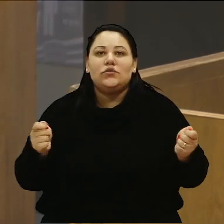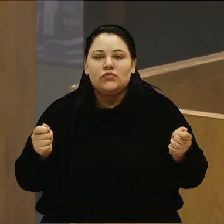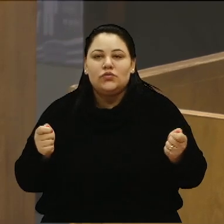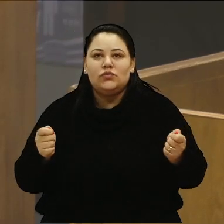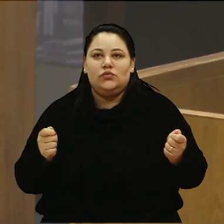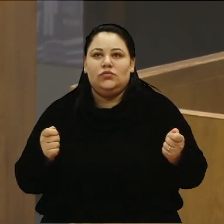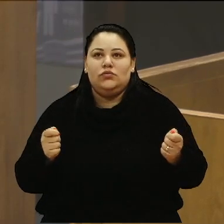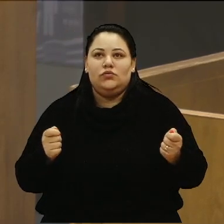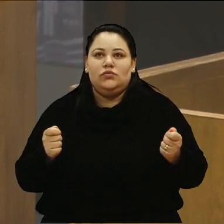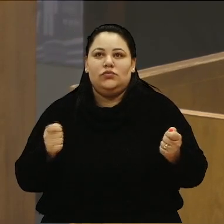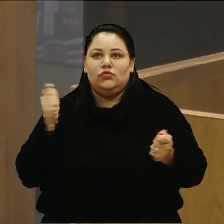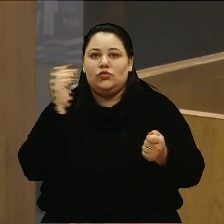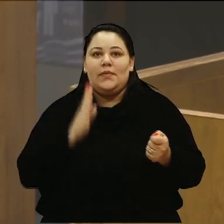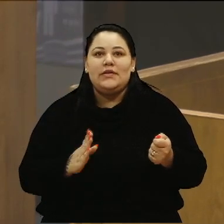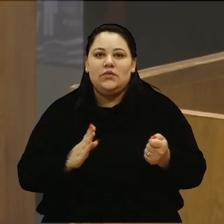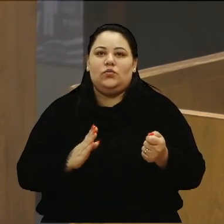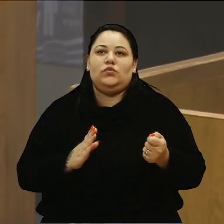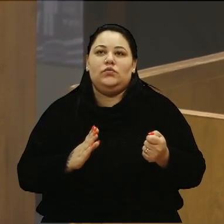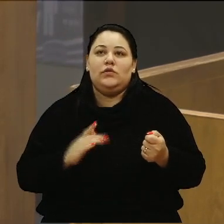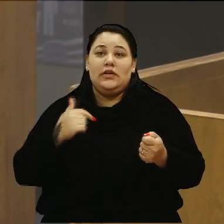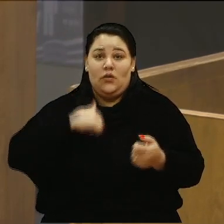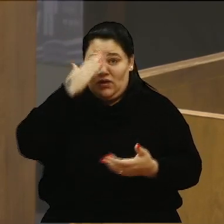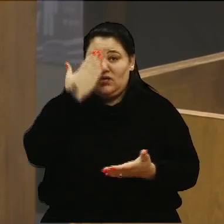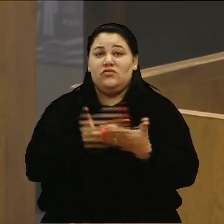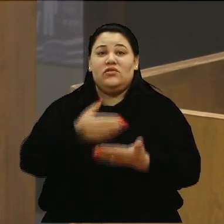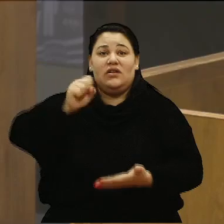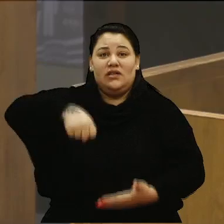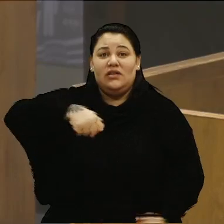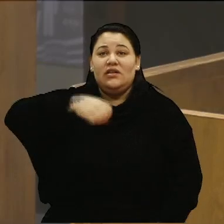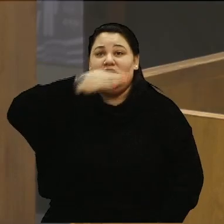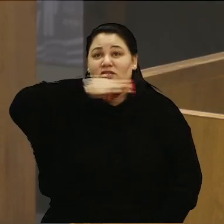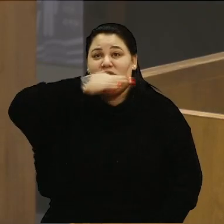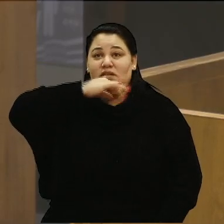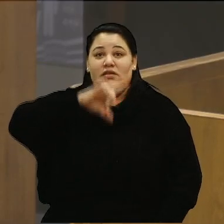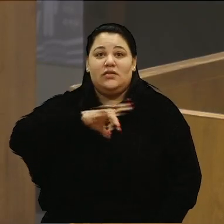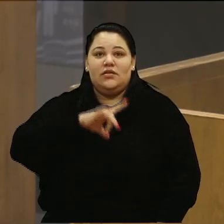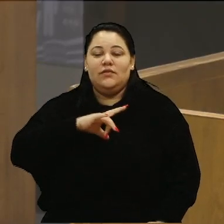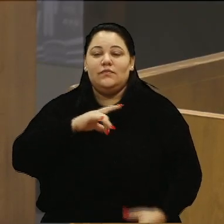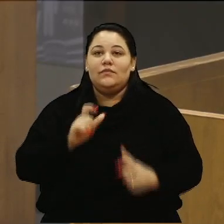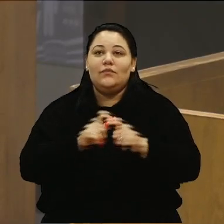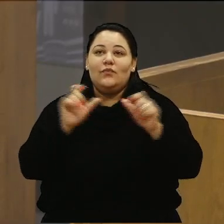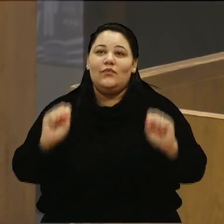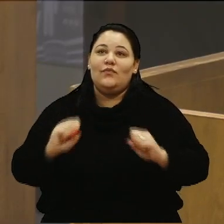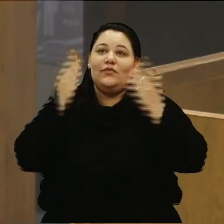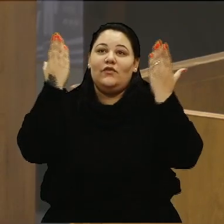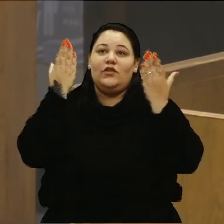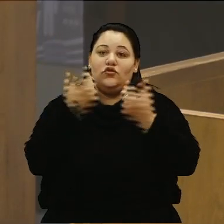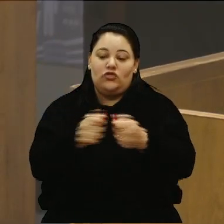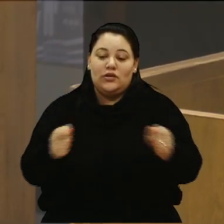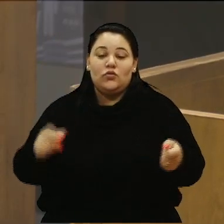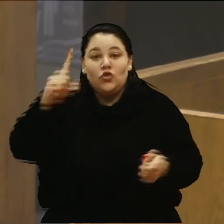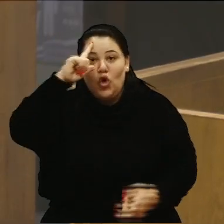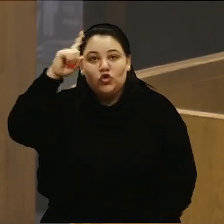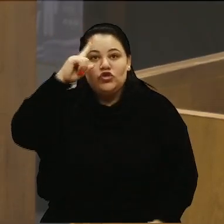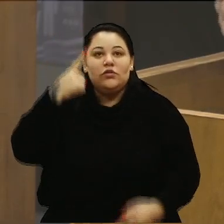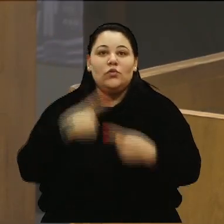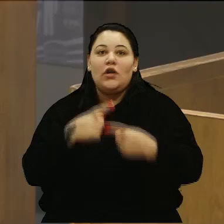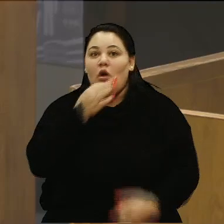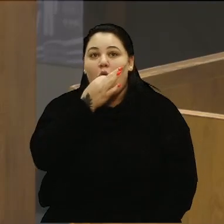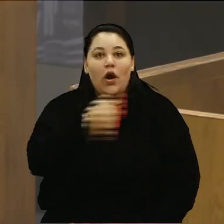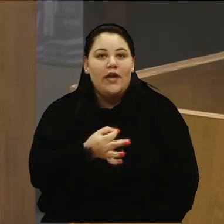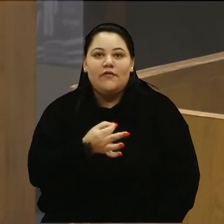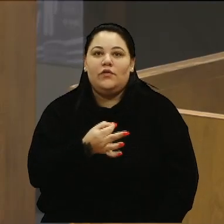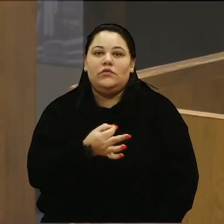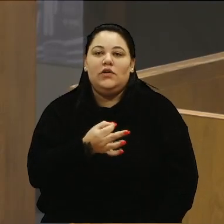do Brasil. E eu acredito que aqui em Caxias do Sul nós temos o maior evento de churrasco todo dia. Porque aqui o trânsito é horrível